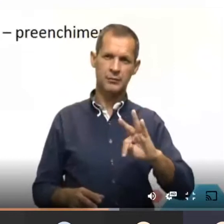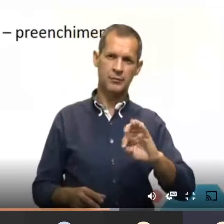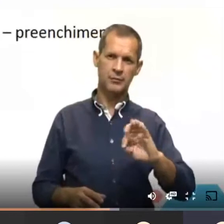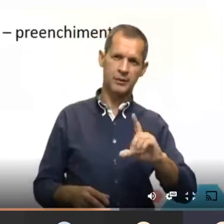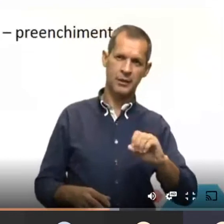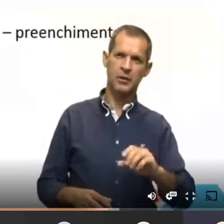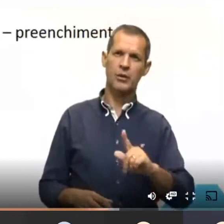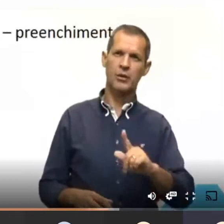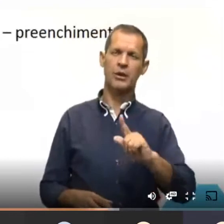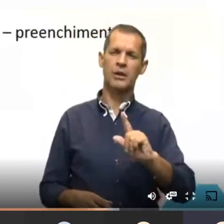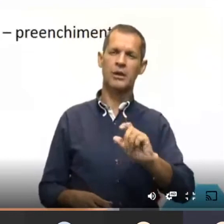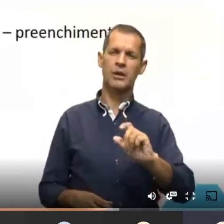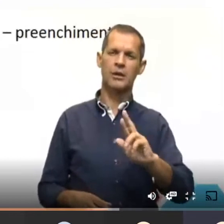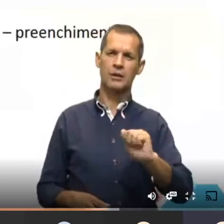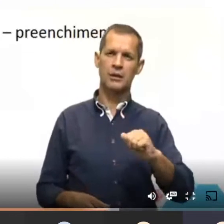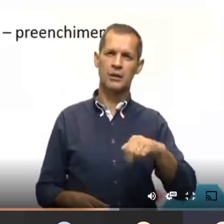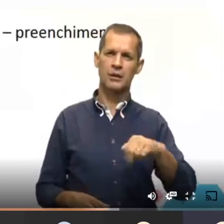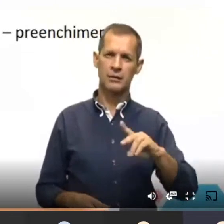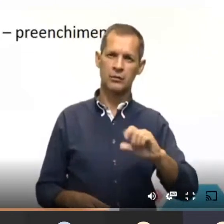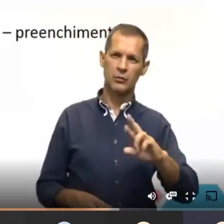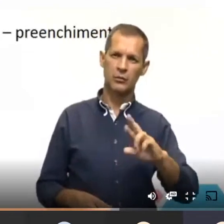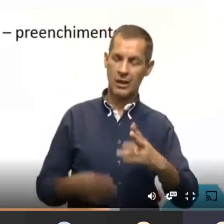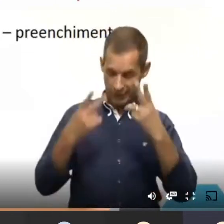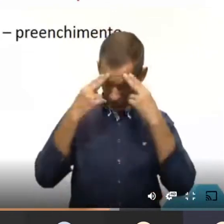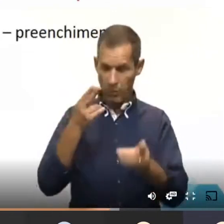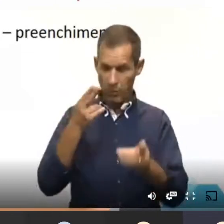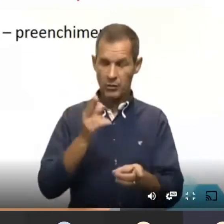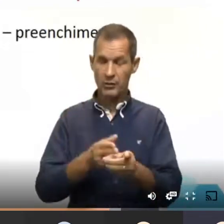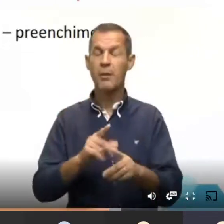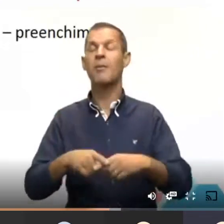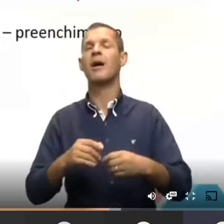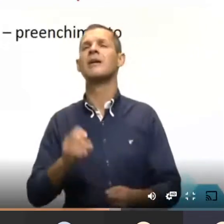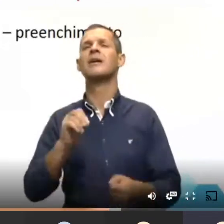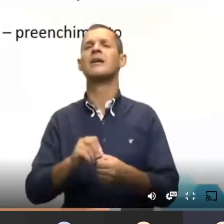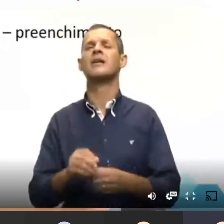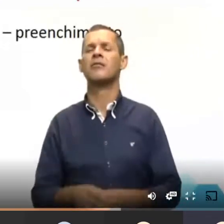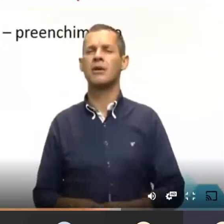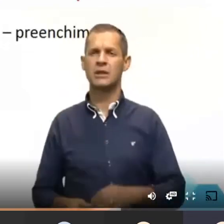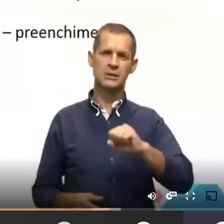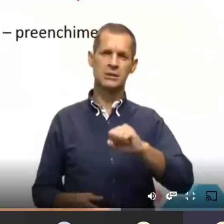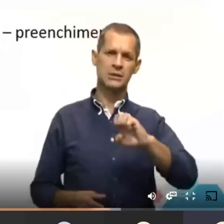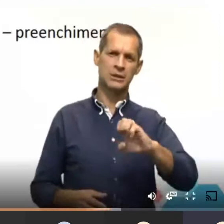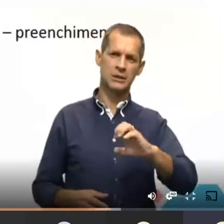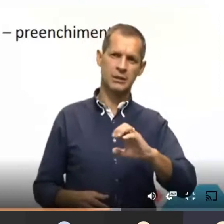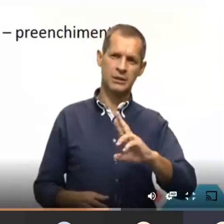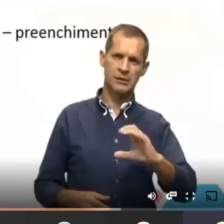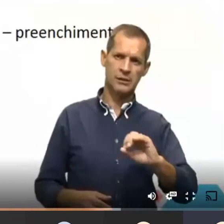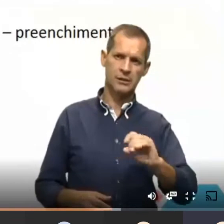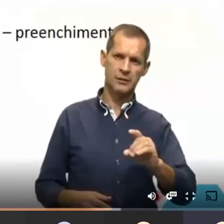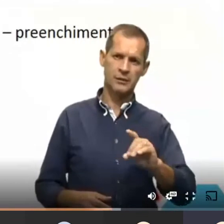granular normal da próstata, tá? Epitélio granular, que é o produtor de secreções.